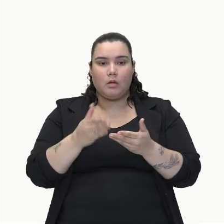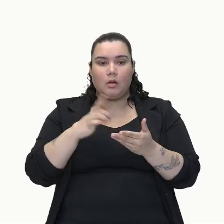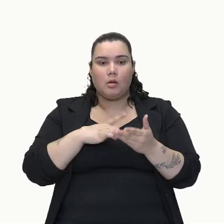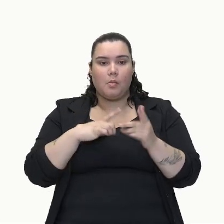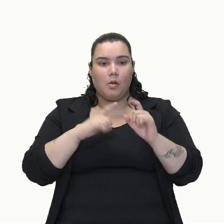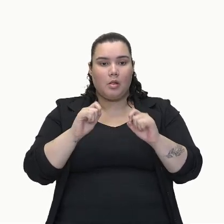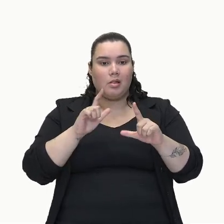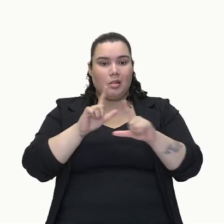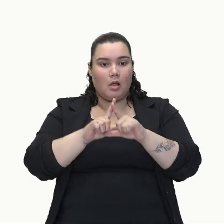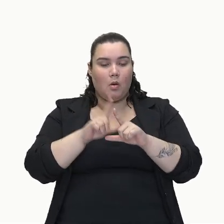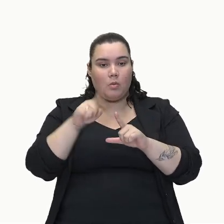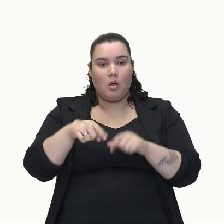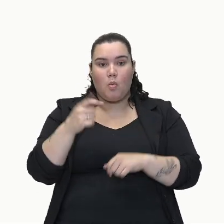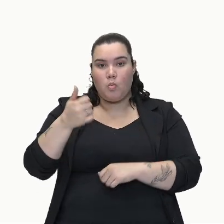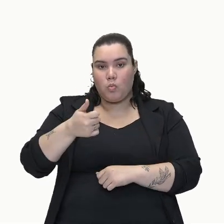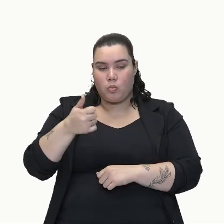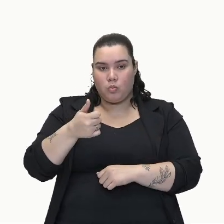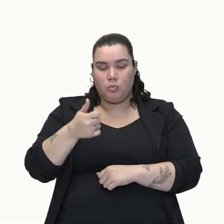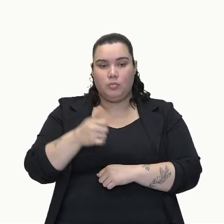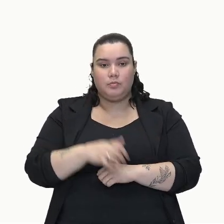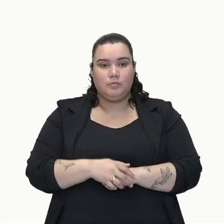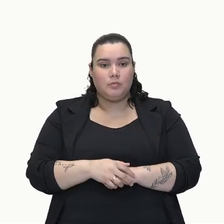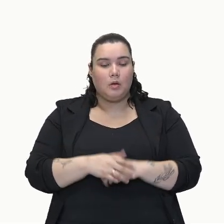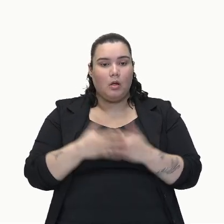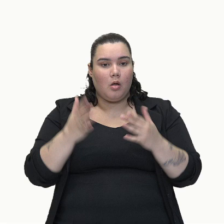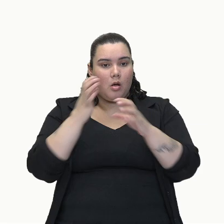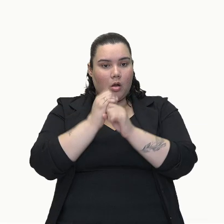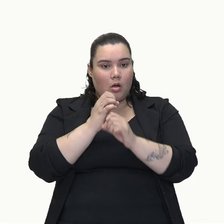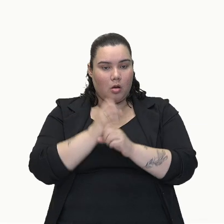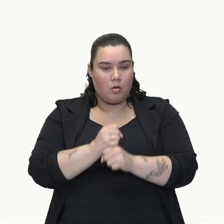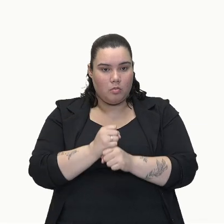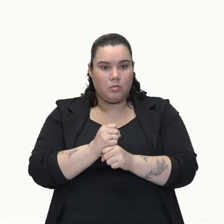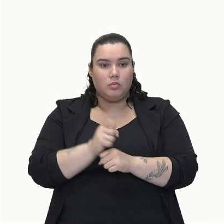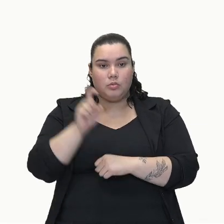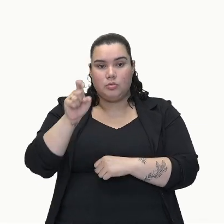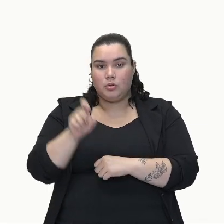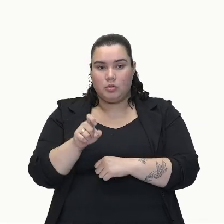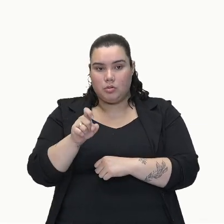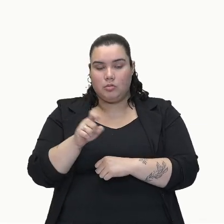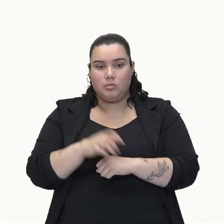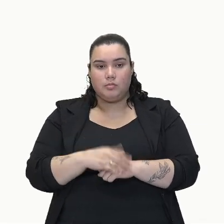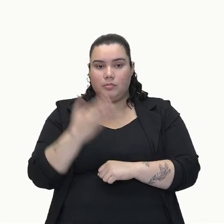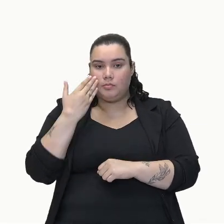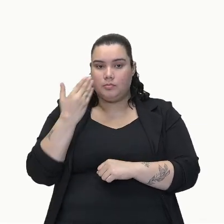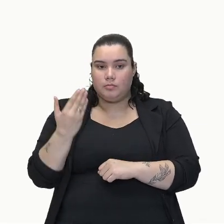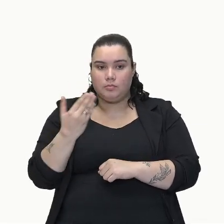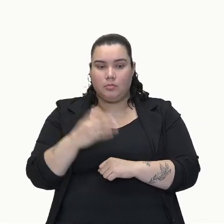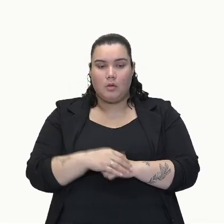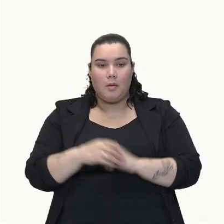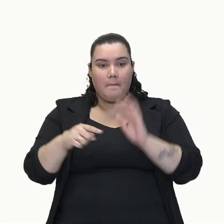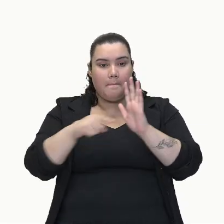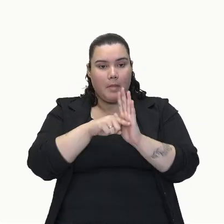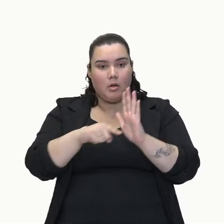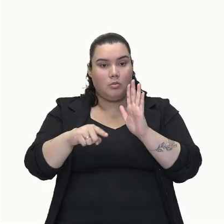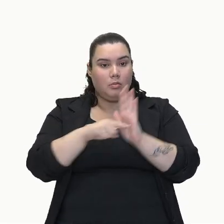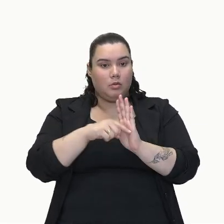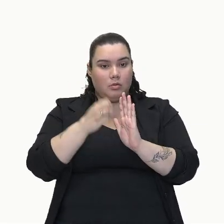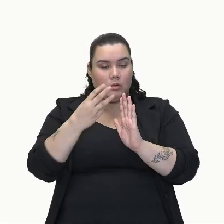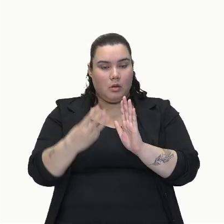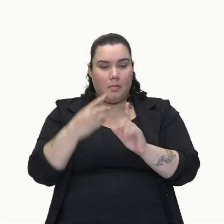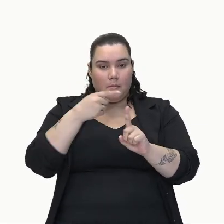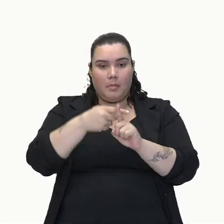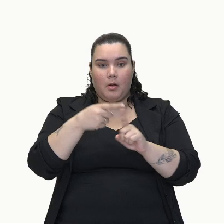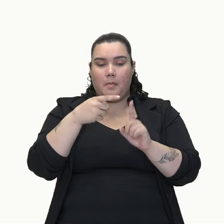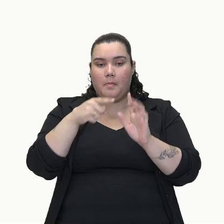delta é igual a 1. Agora a gente vai calcular o valor de x, que vai ser menos 3, mais ou menos